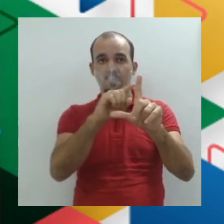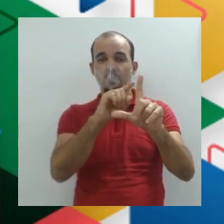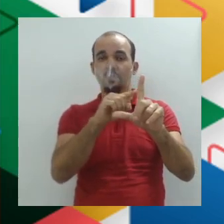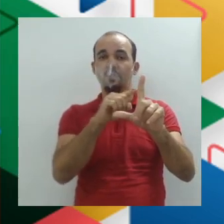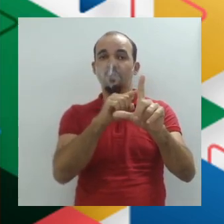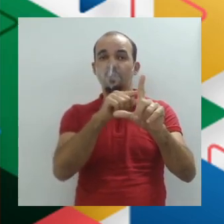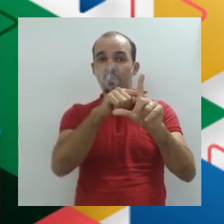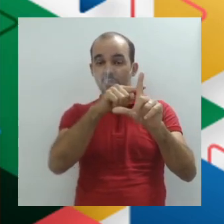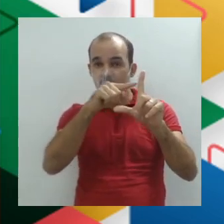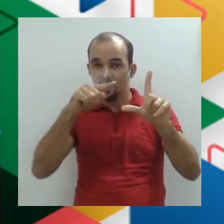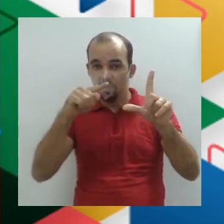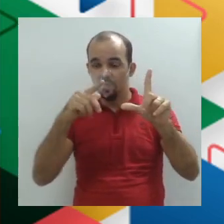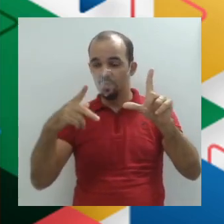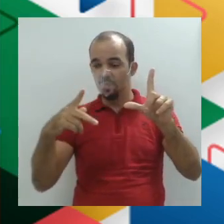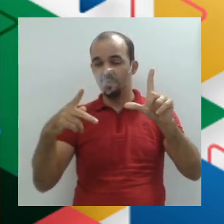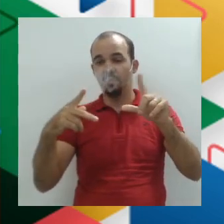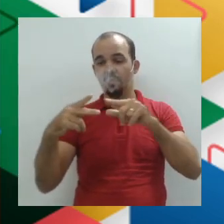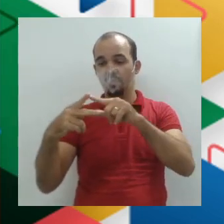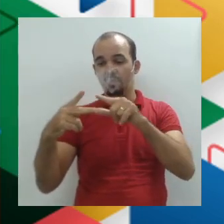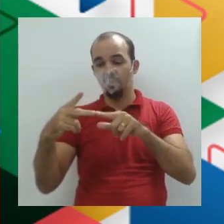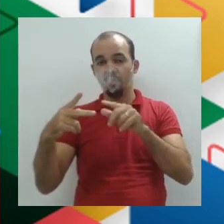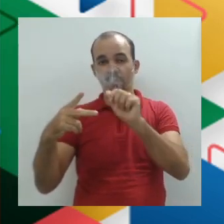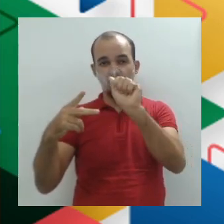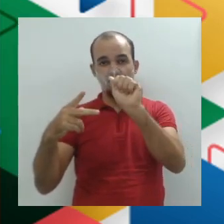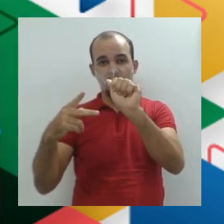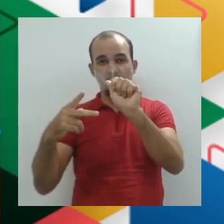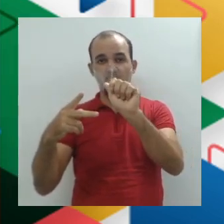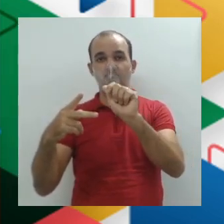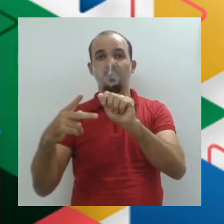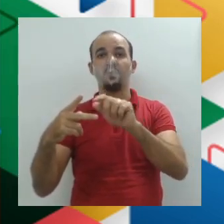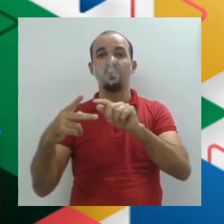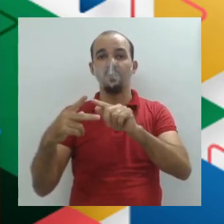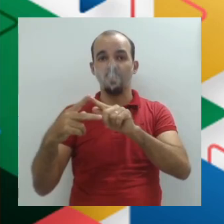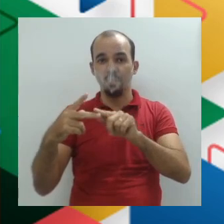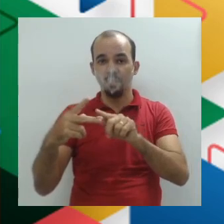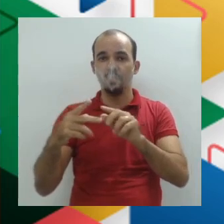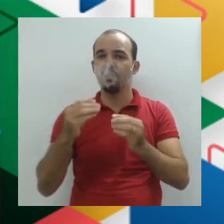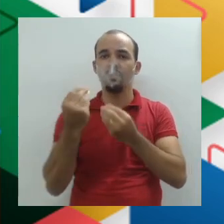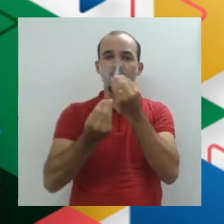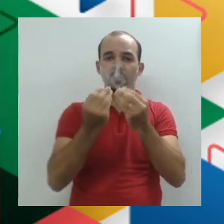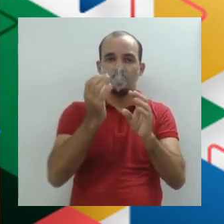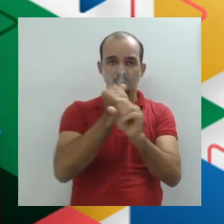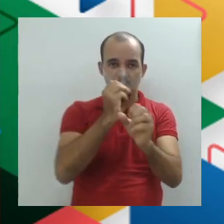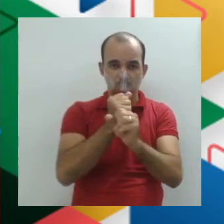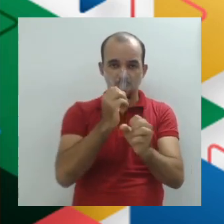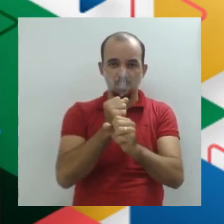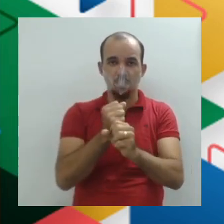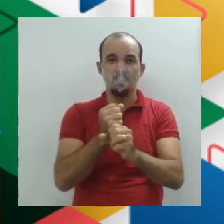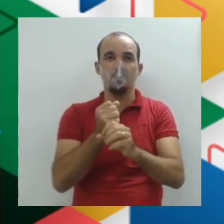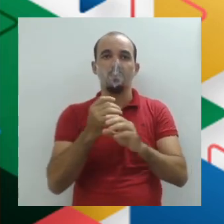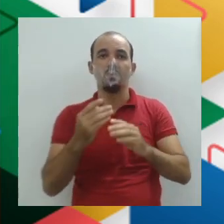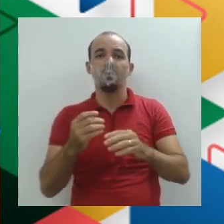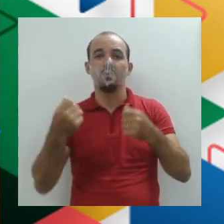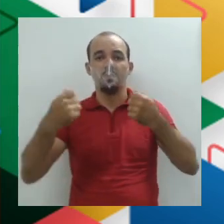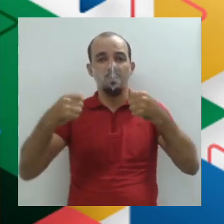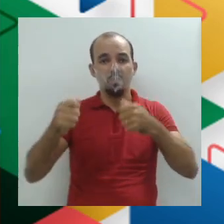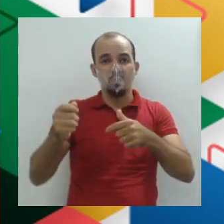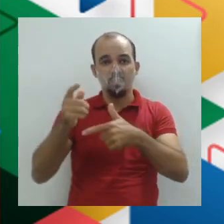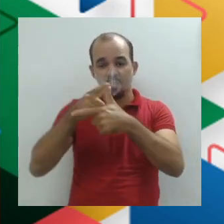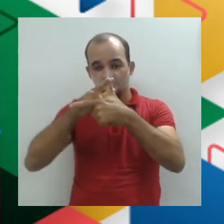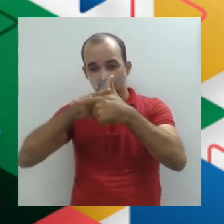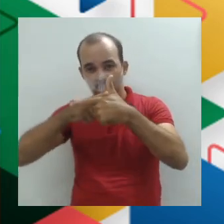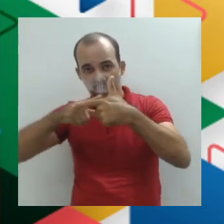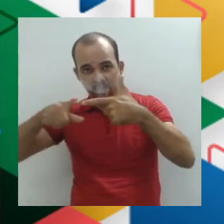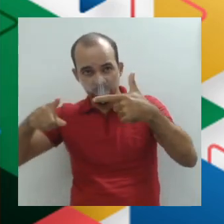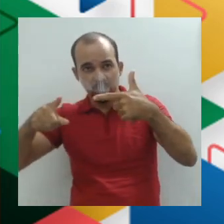gente fazer o cálculo do seno desse ângulo alfa, basta você dividir a medida do cateto oposto pela medida